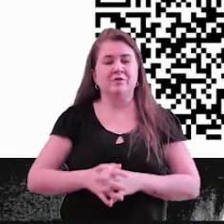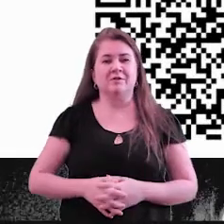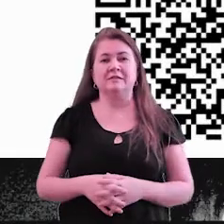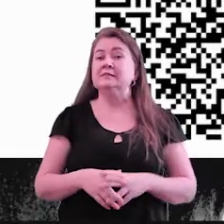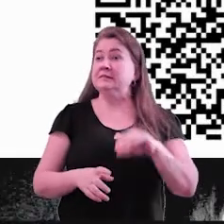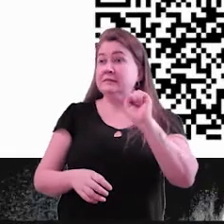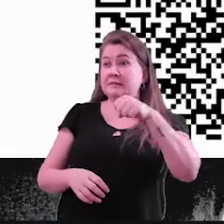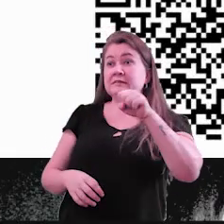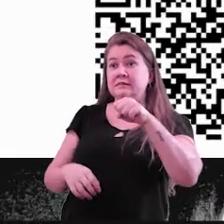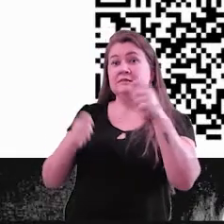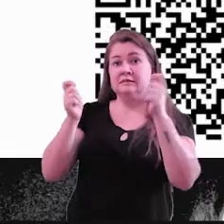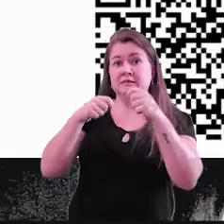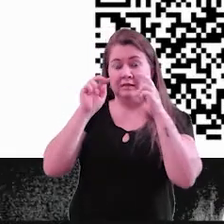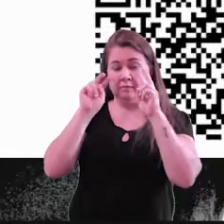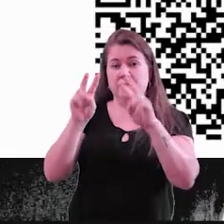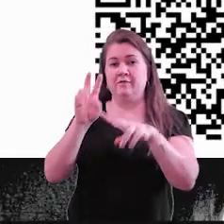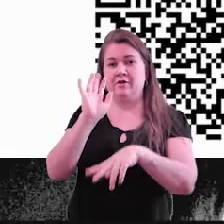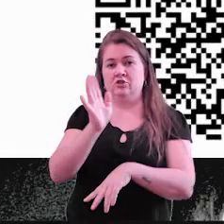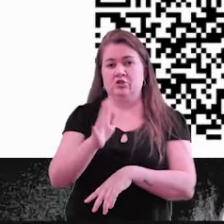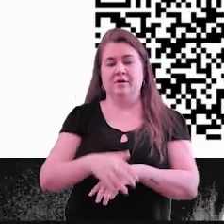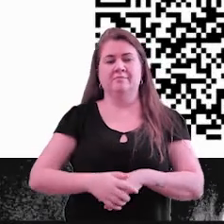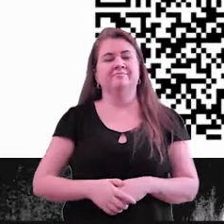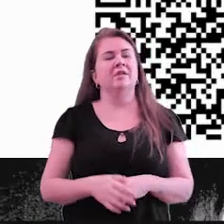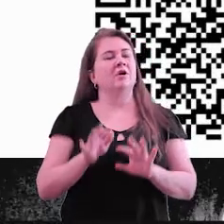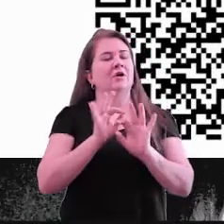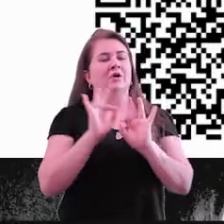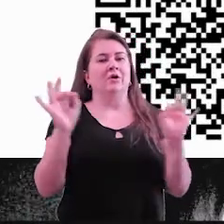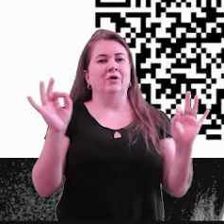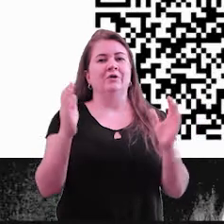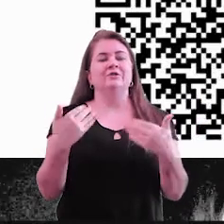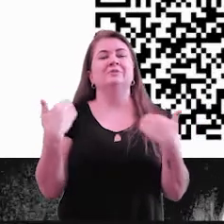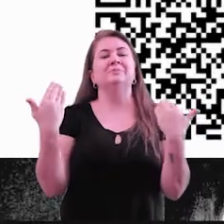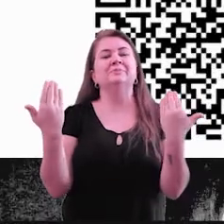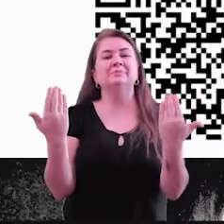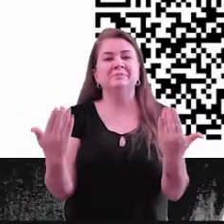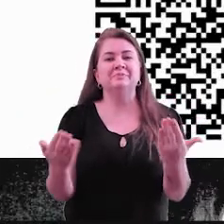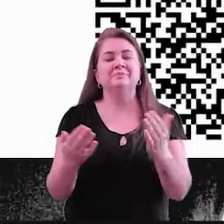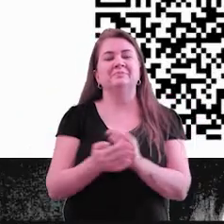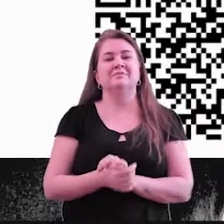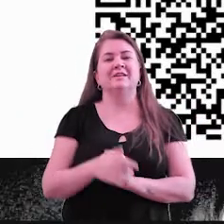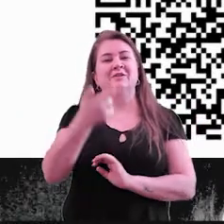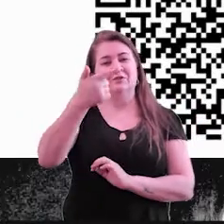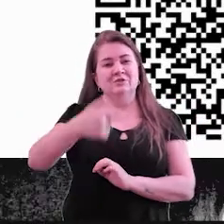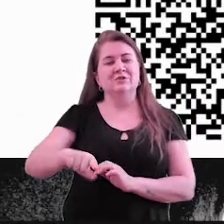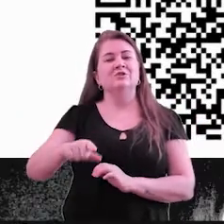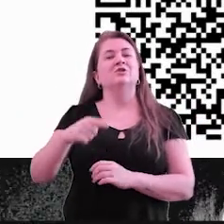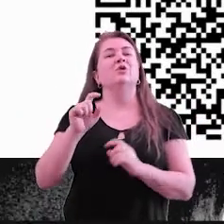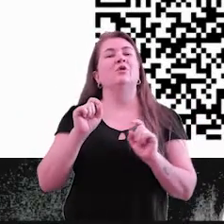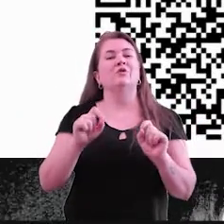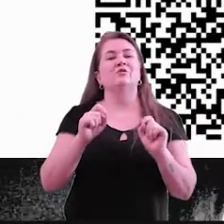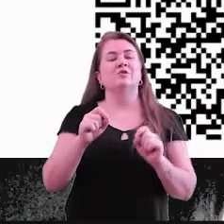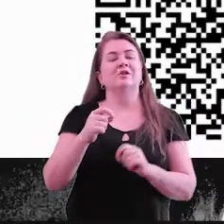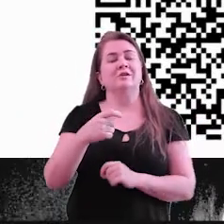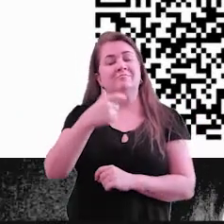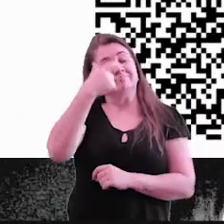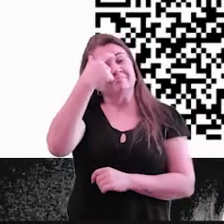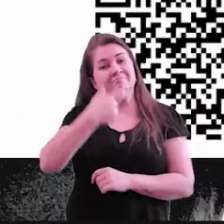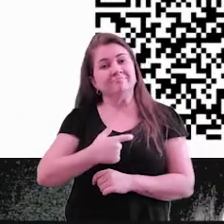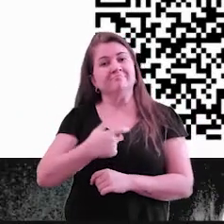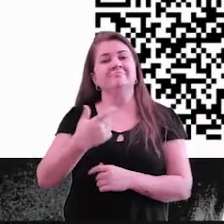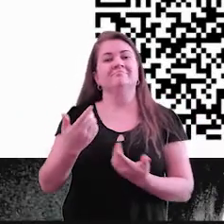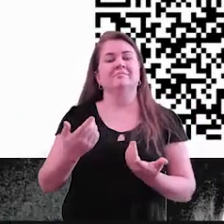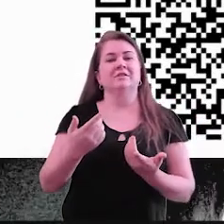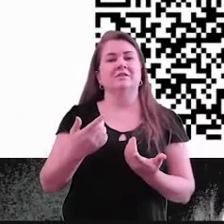Então, de novo, eu sou divulgadora científica da Fundação CCIERJ, do Rio de